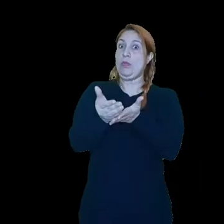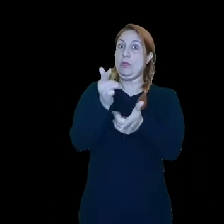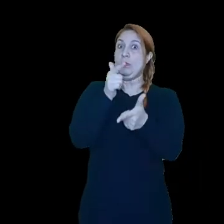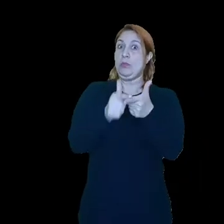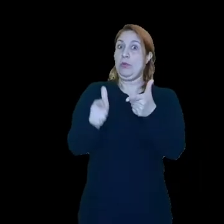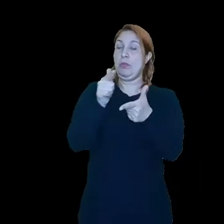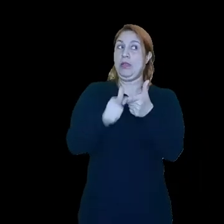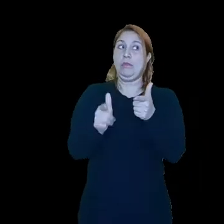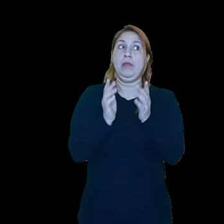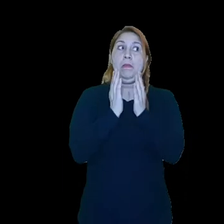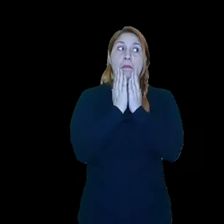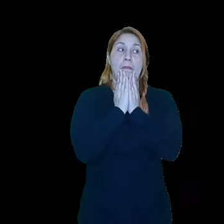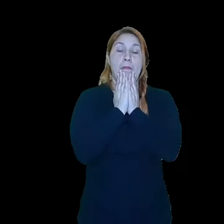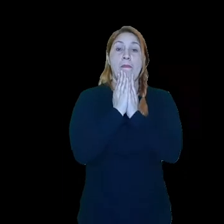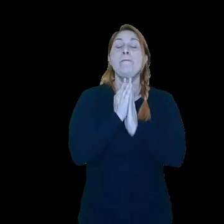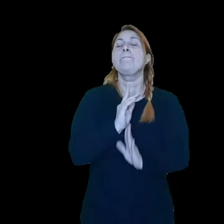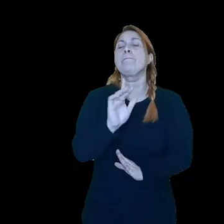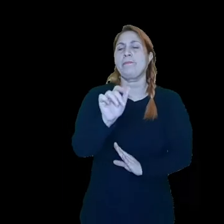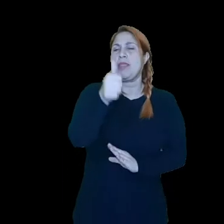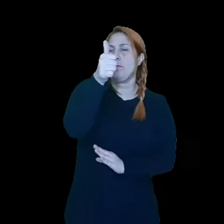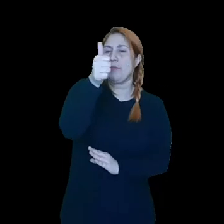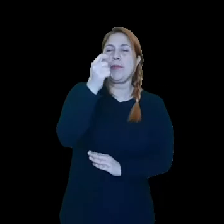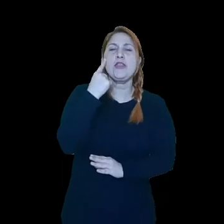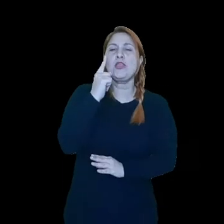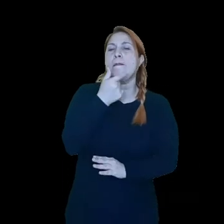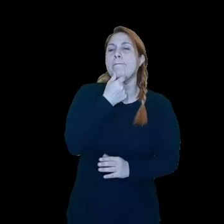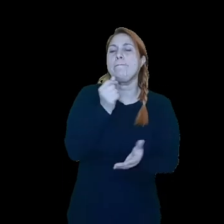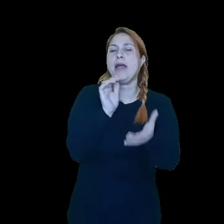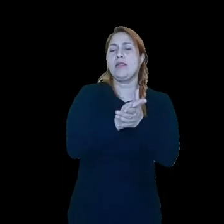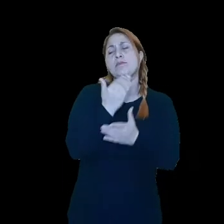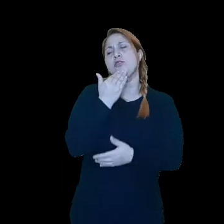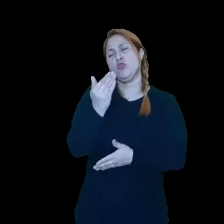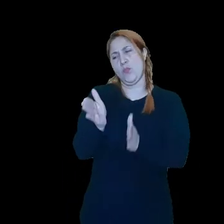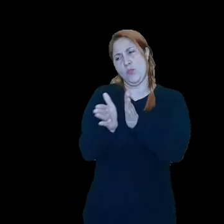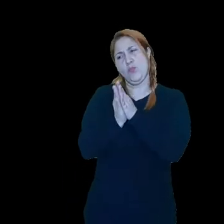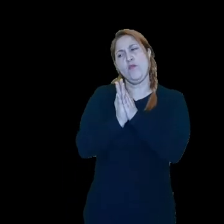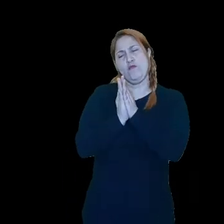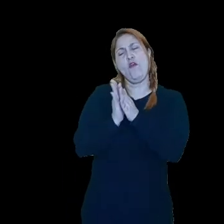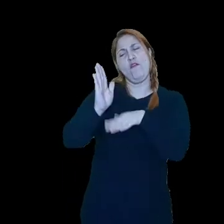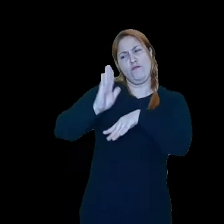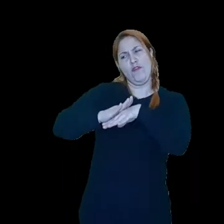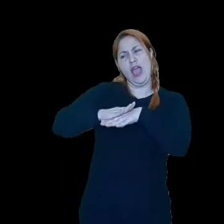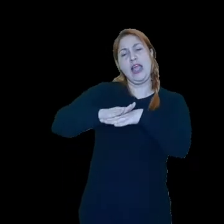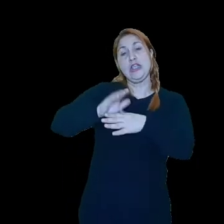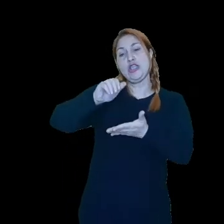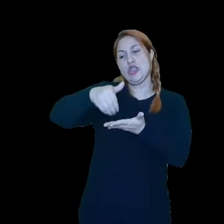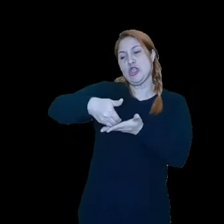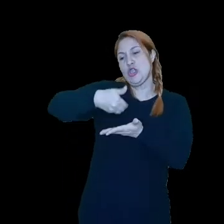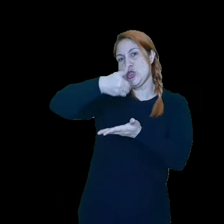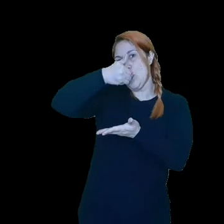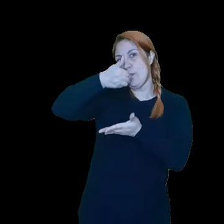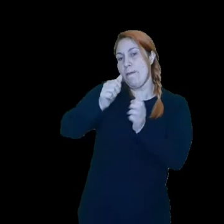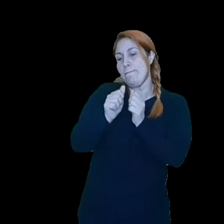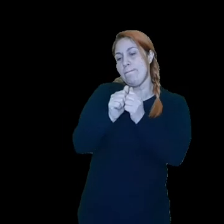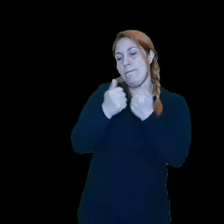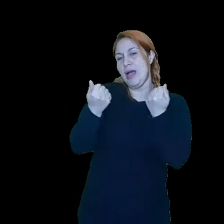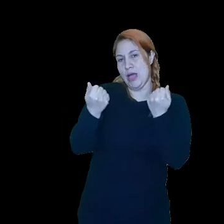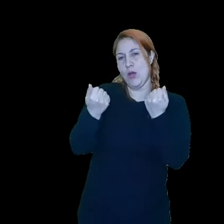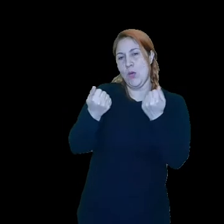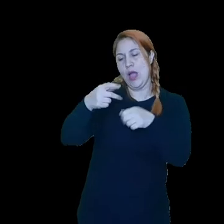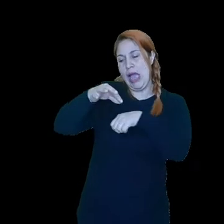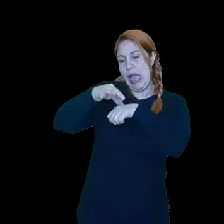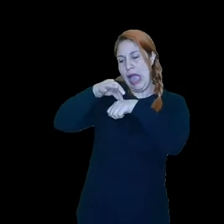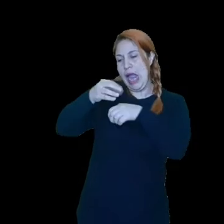o marido pediu-lhe que fizesse uma sopa de pão com miúdos, mas ela não tinha a menor ideia de